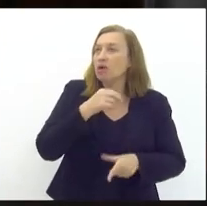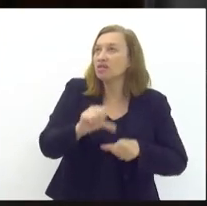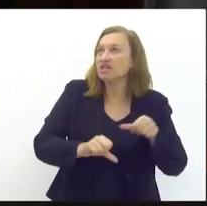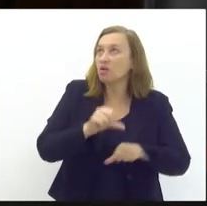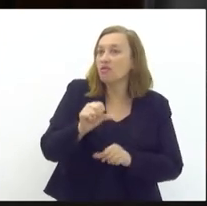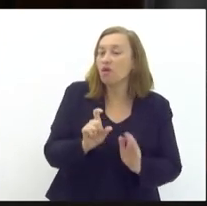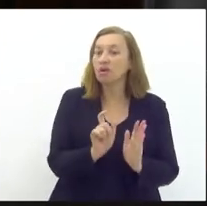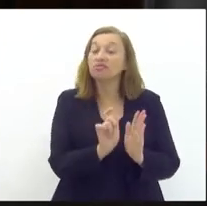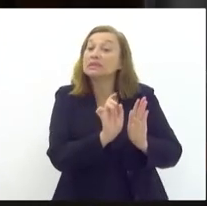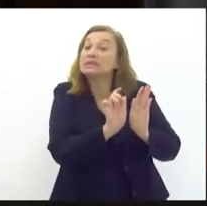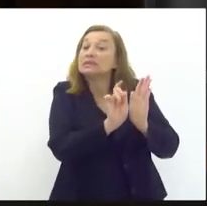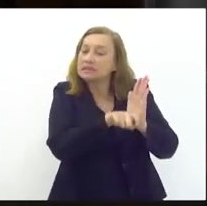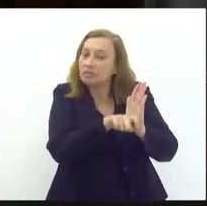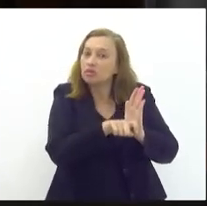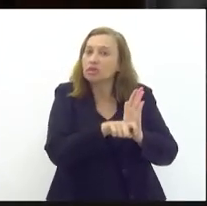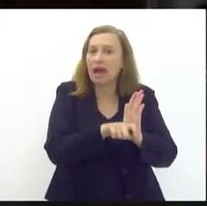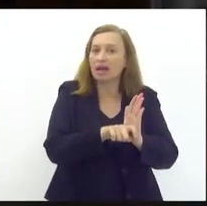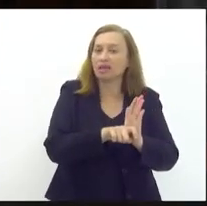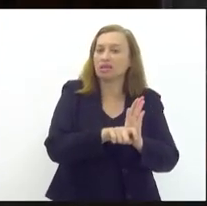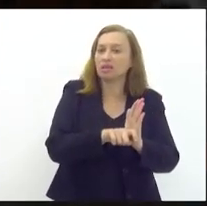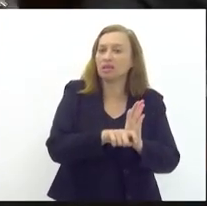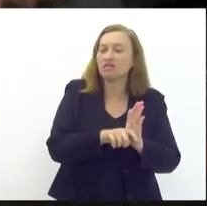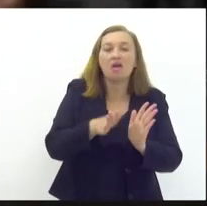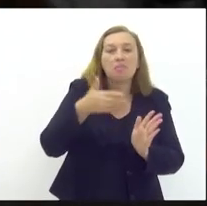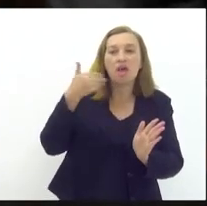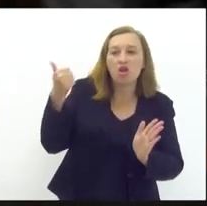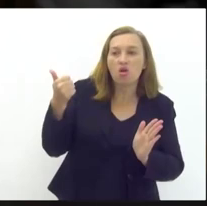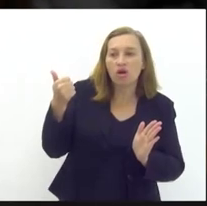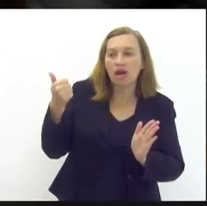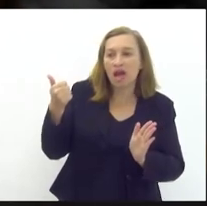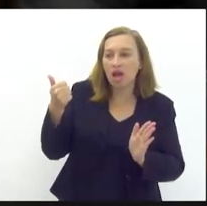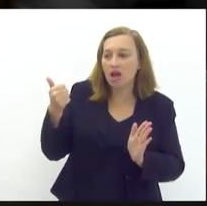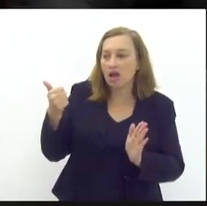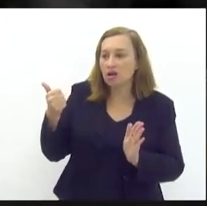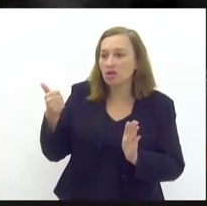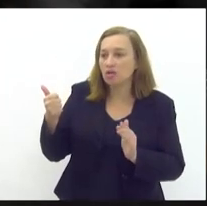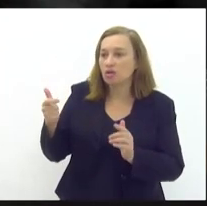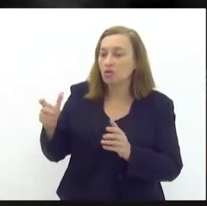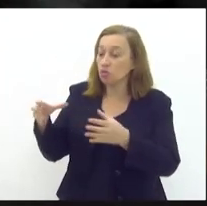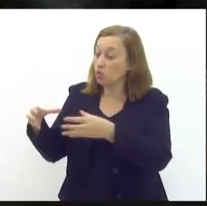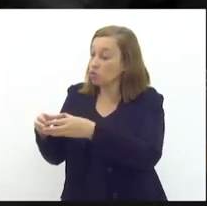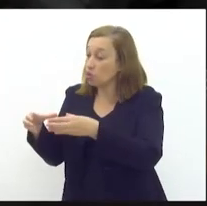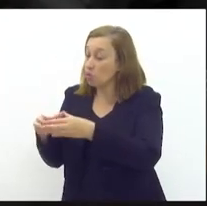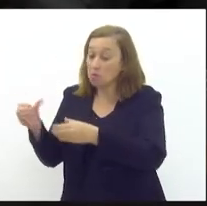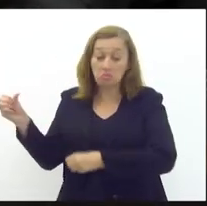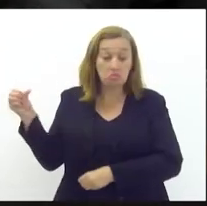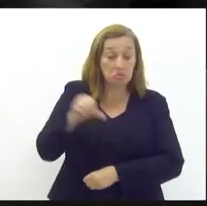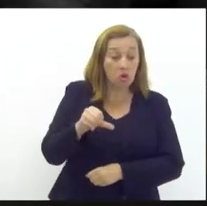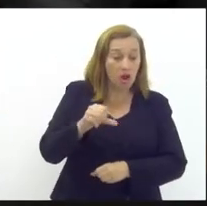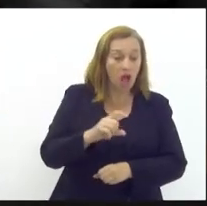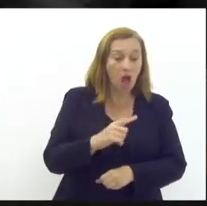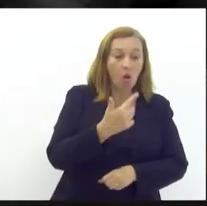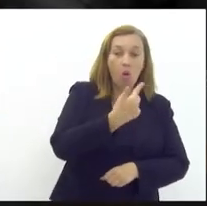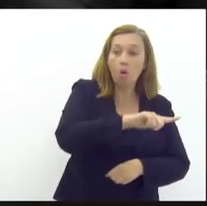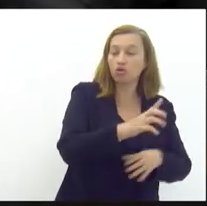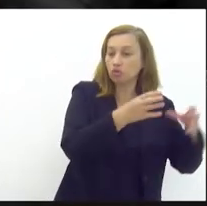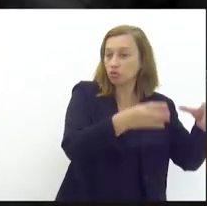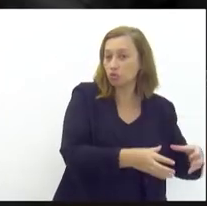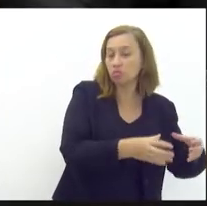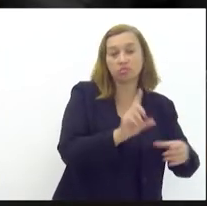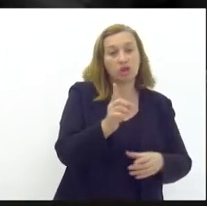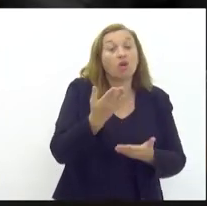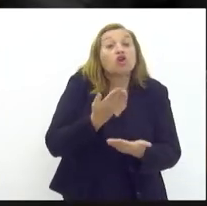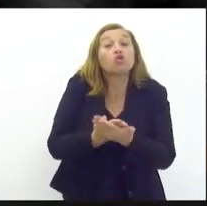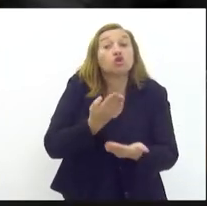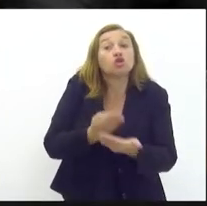tributária que que vai melhorar um lado e piorar o outro vai ter que ter um estudo também sobre setor de serviço